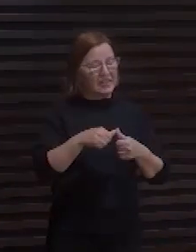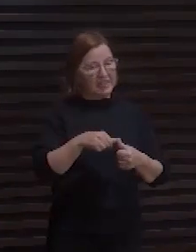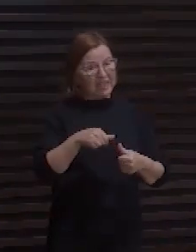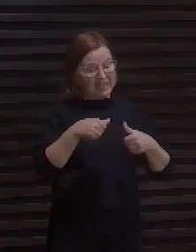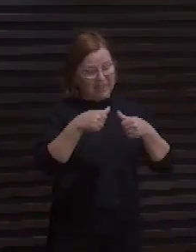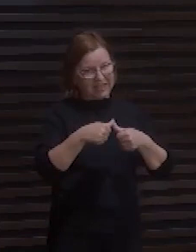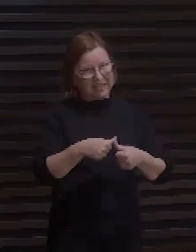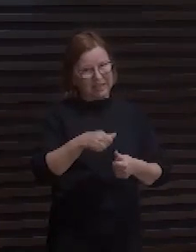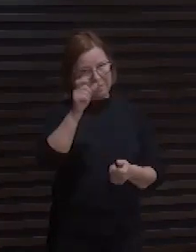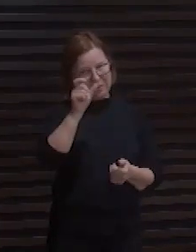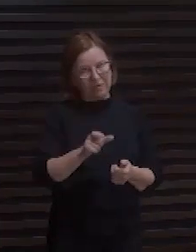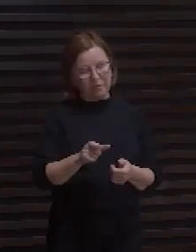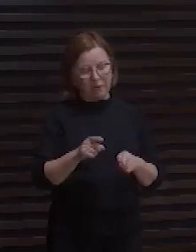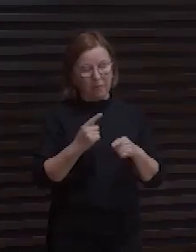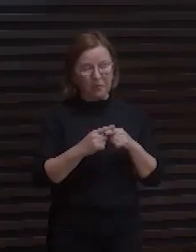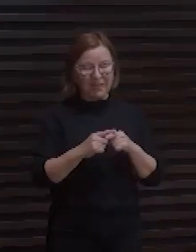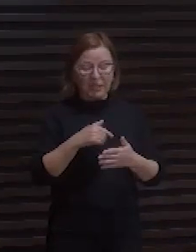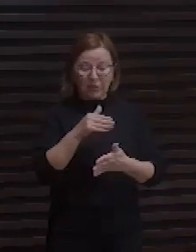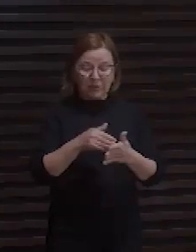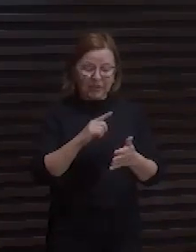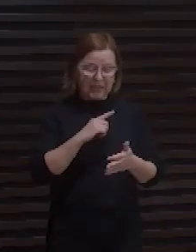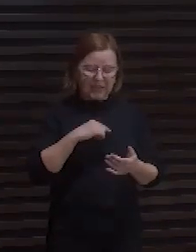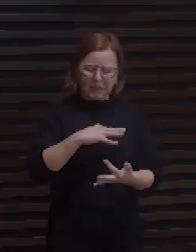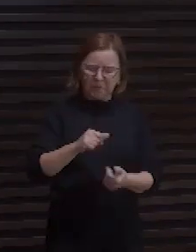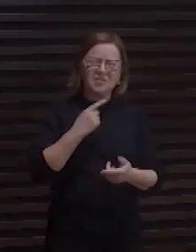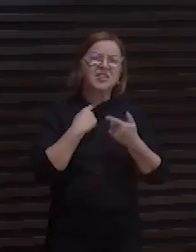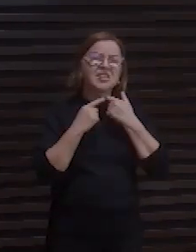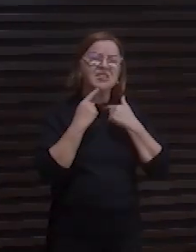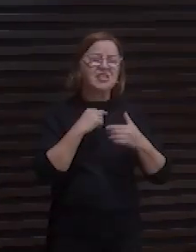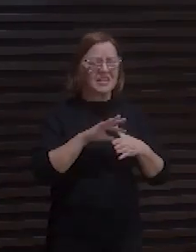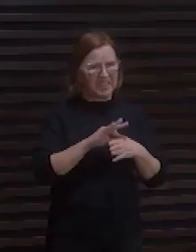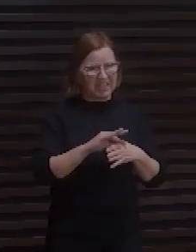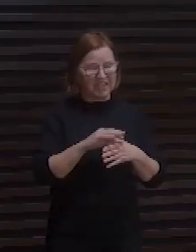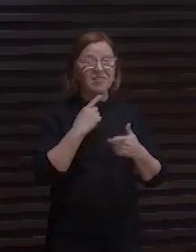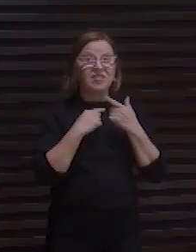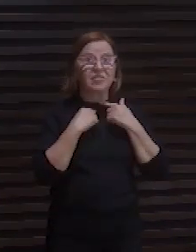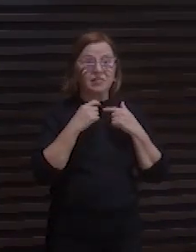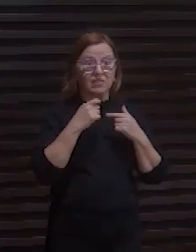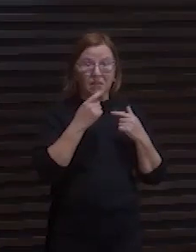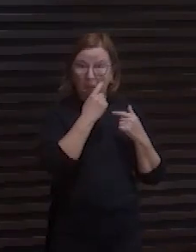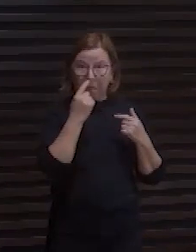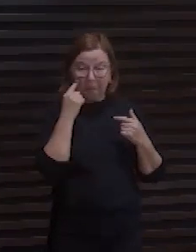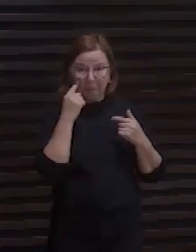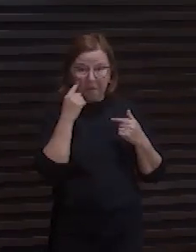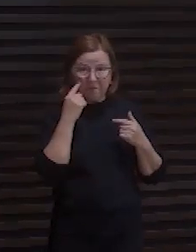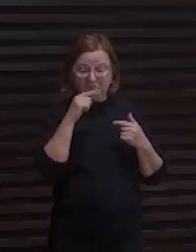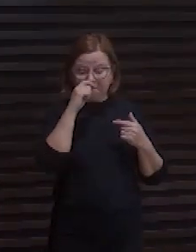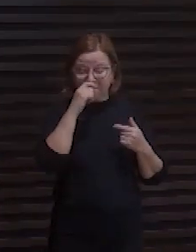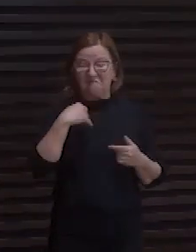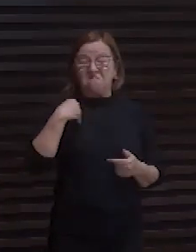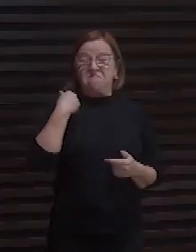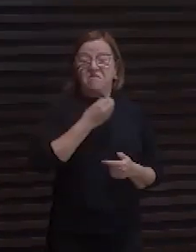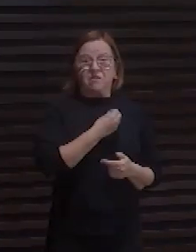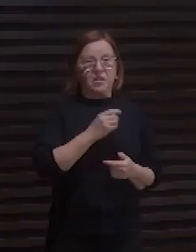Porque tudo que há no mundo, os desejos da carne, os desejos dos olhos e a soberba da vida,